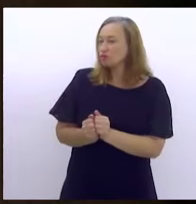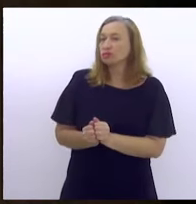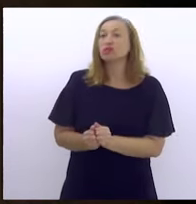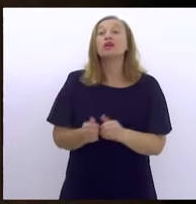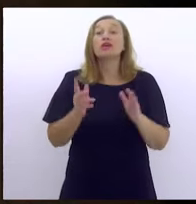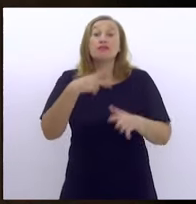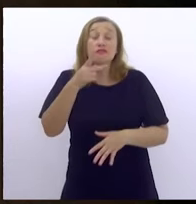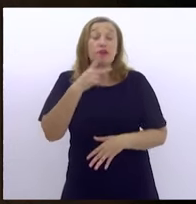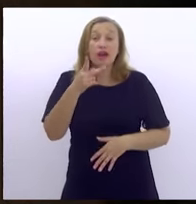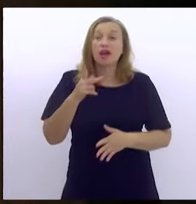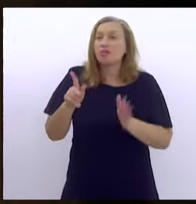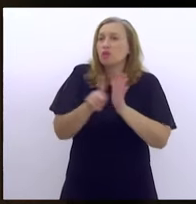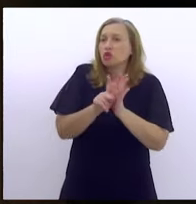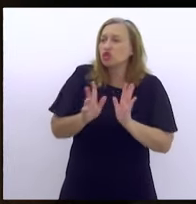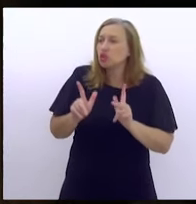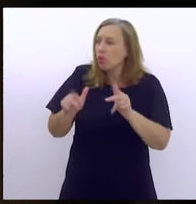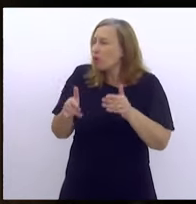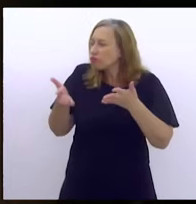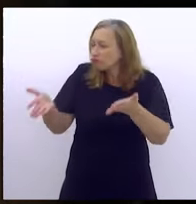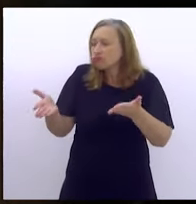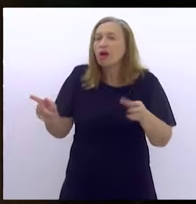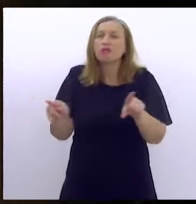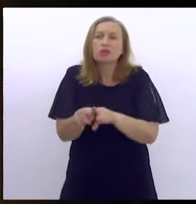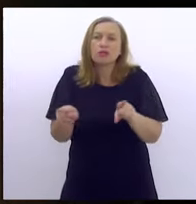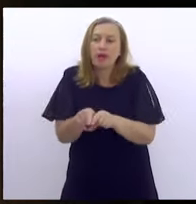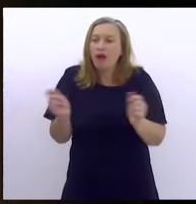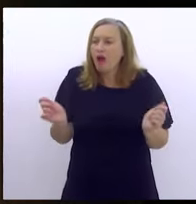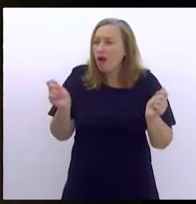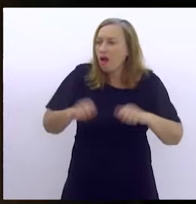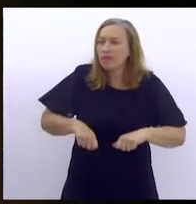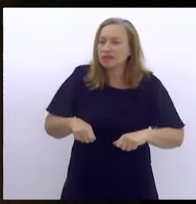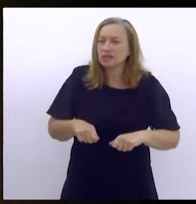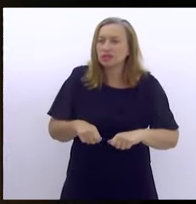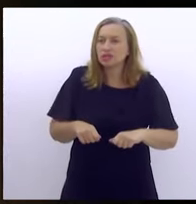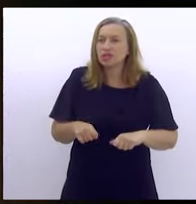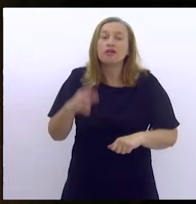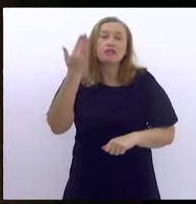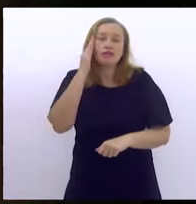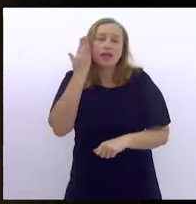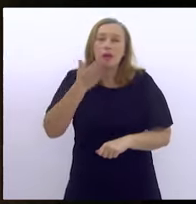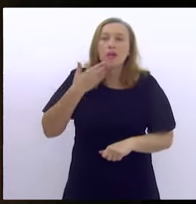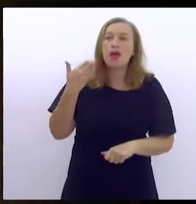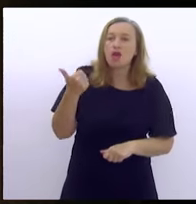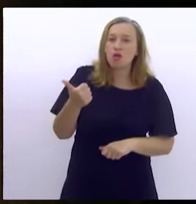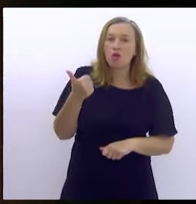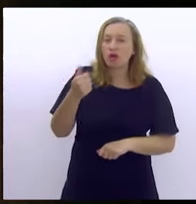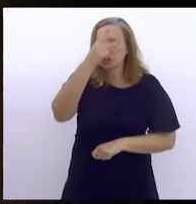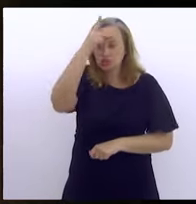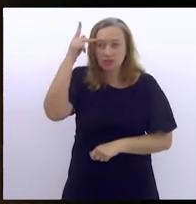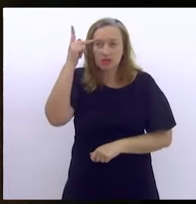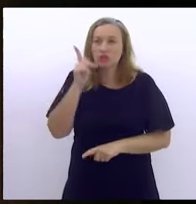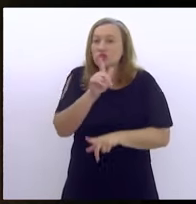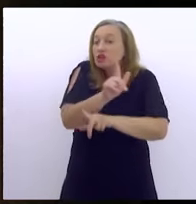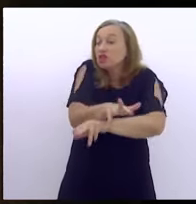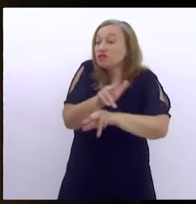que projetos como esse também denotam a capacidade da gente entender que as pessoas são diferentes, não é?